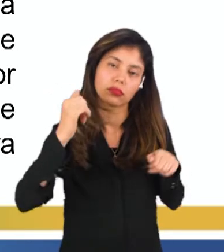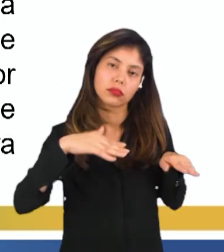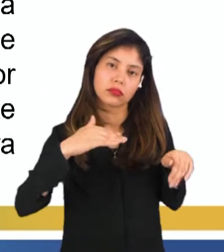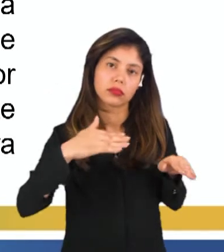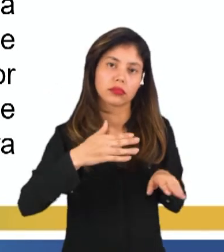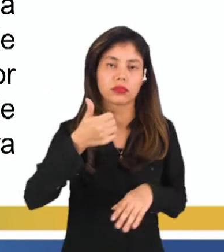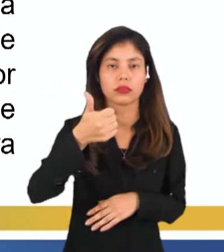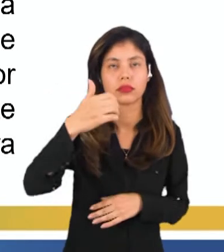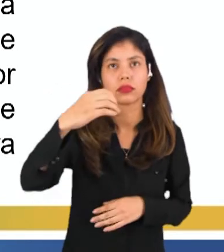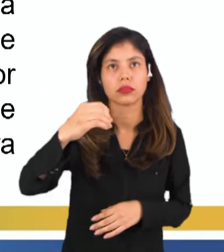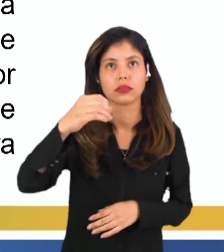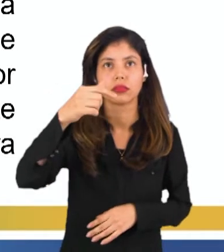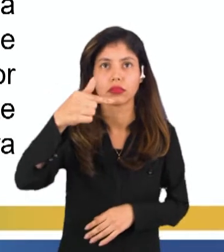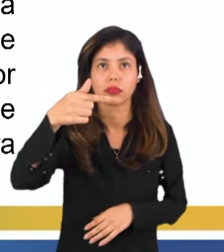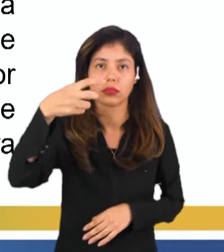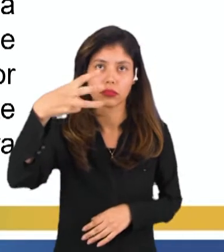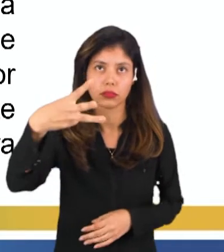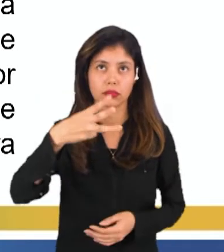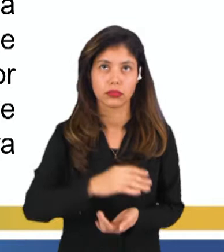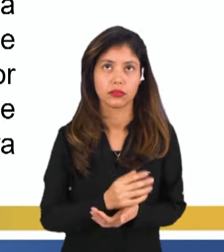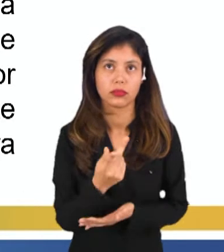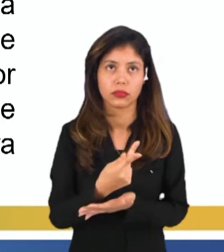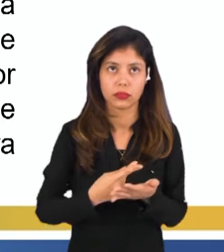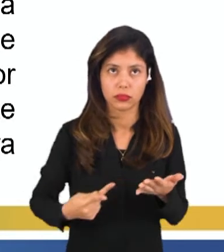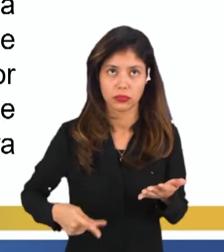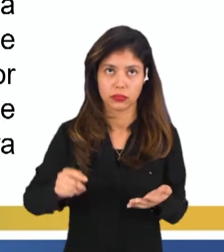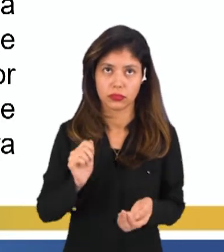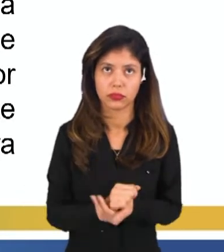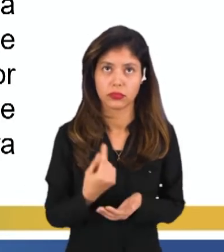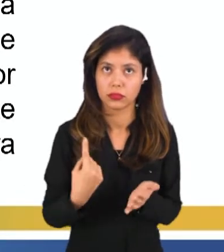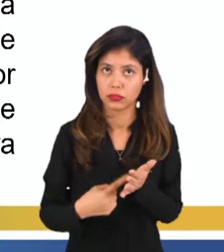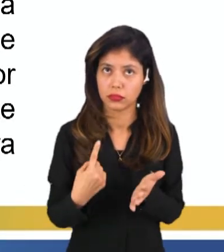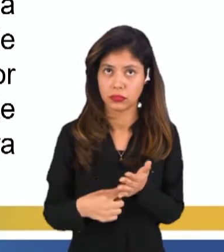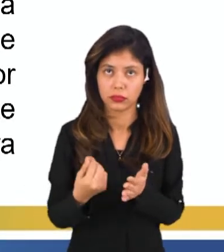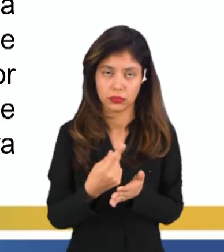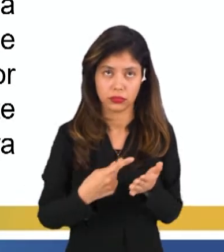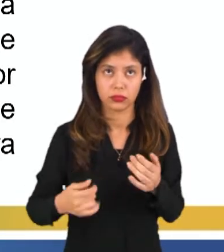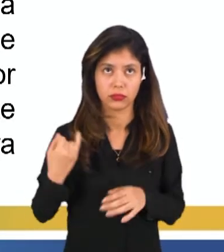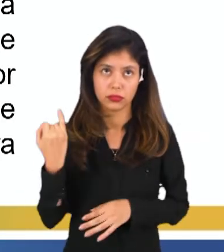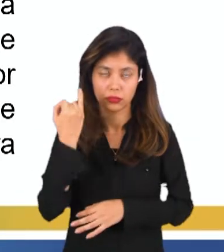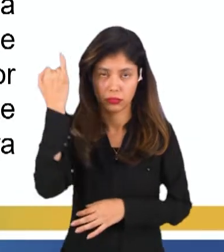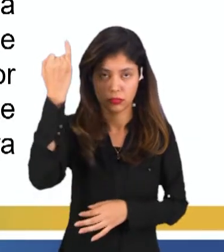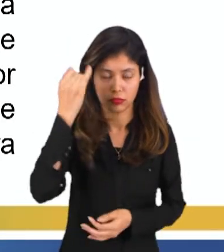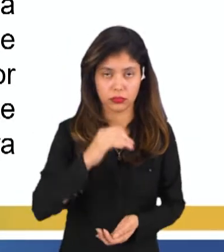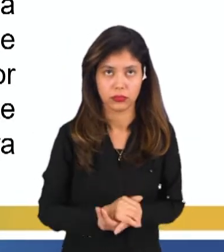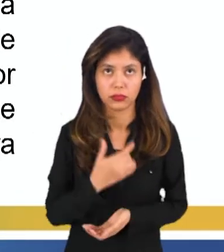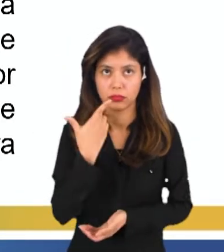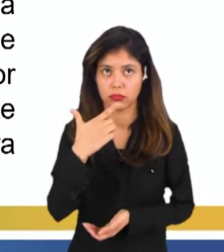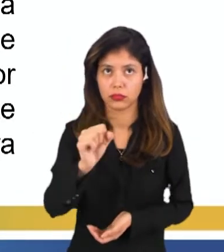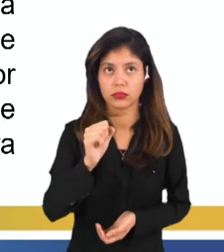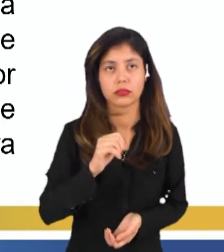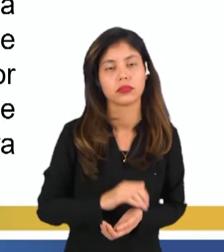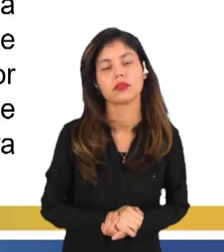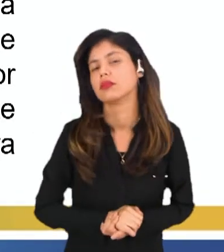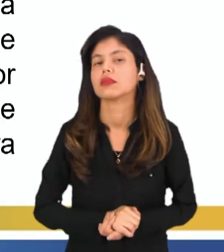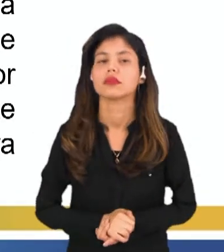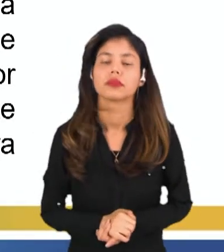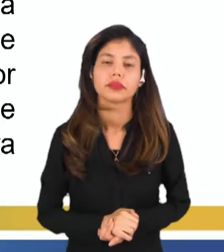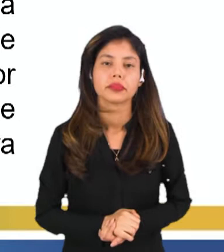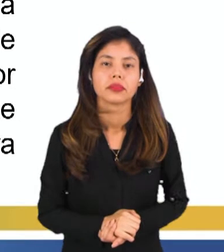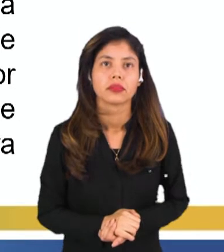de 1973, tá? Foi um poeta chileno considerado um dos poetas mais importantes da